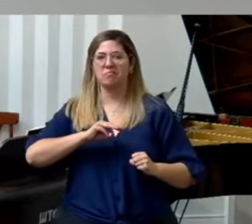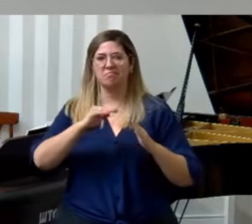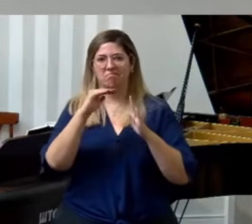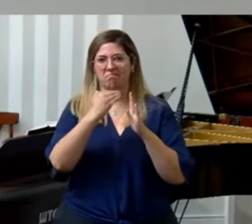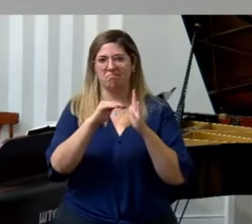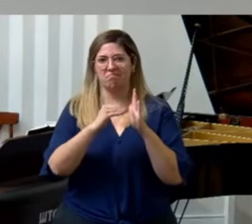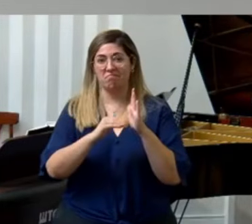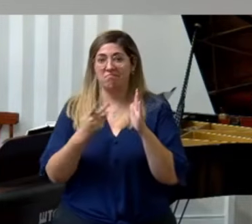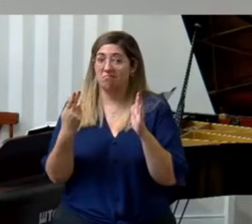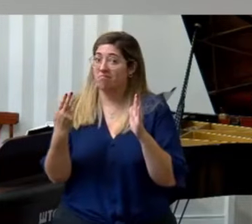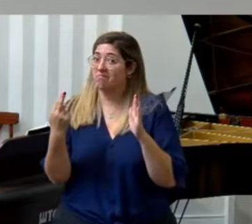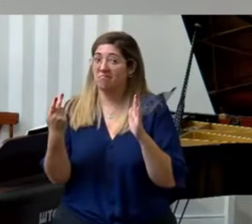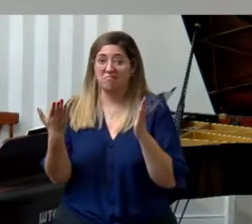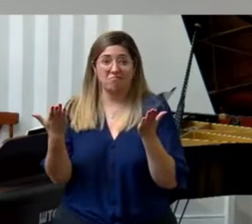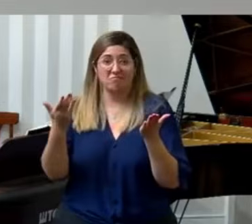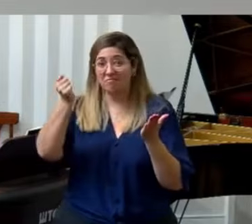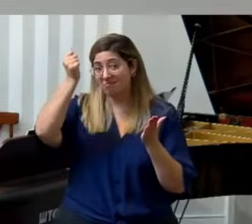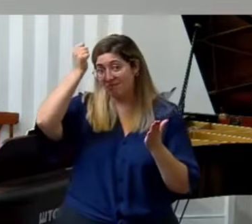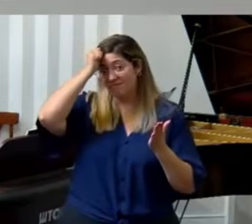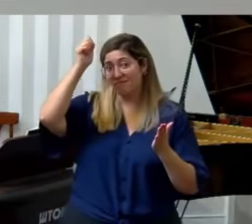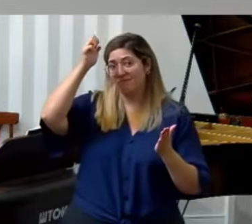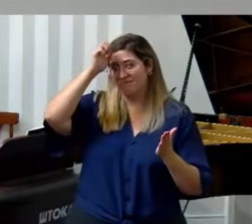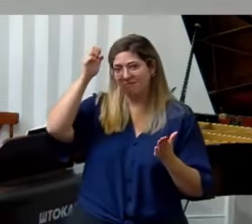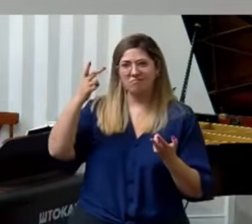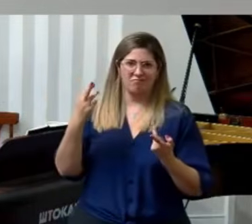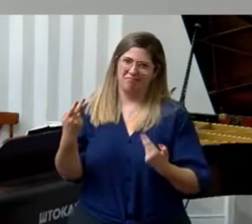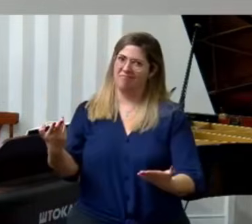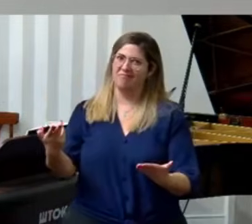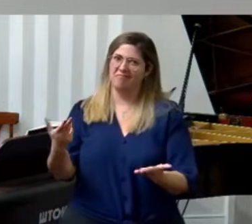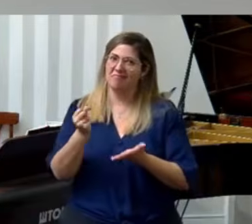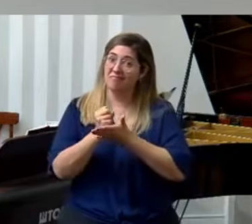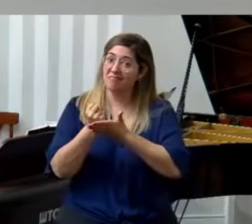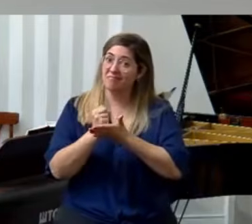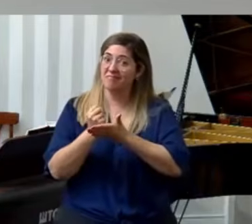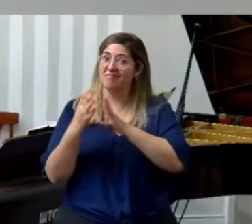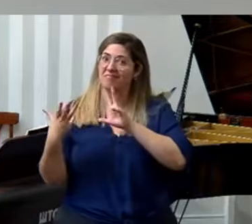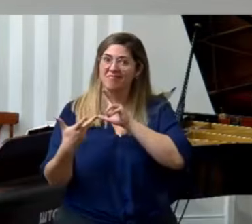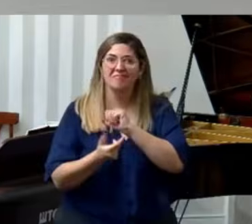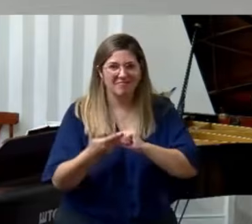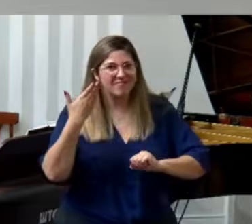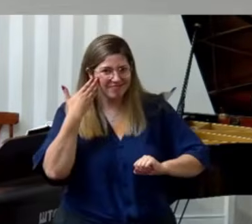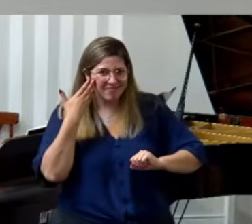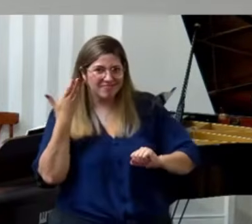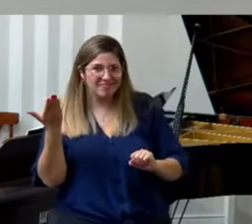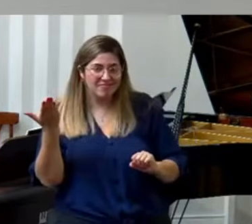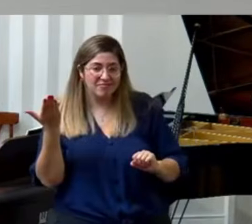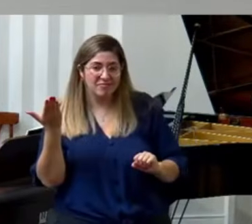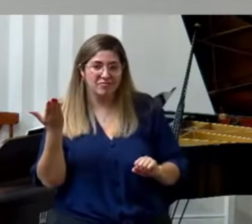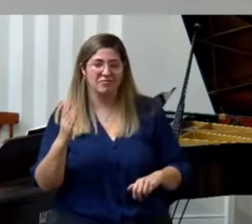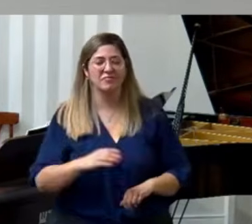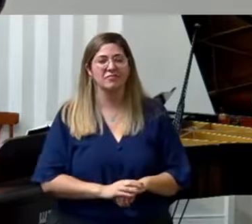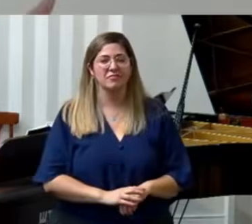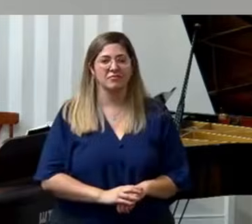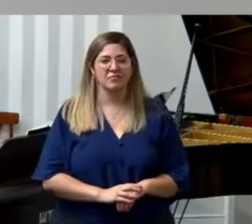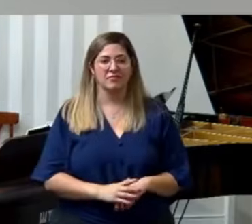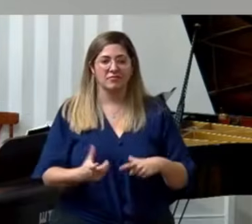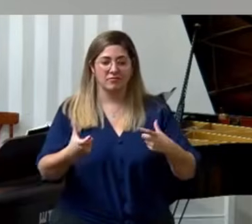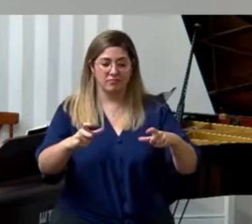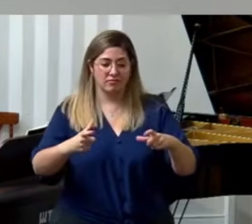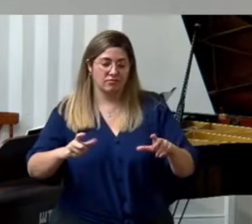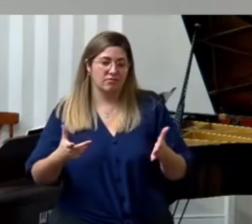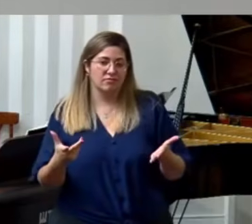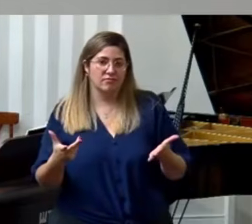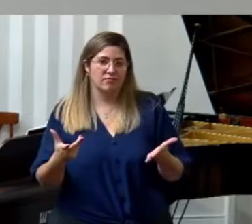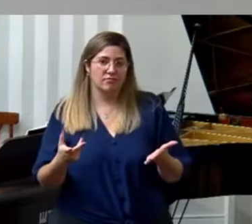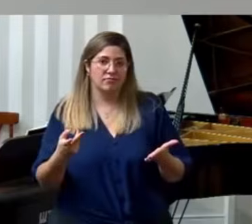missão é a mesma de Adão e Eva. Claro, com características completamente diferentes. Adão e Eva viviam no momento anterior a